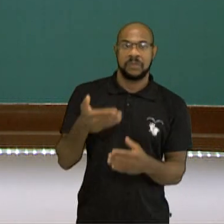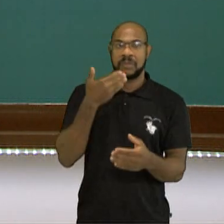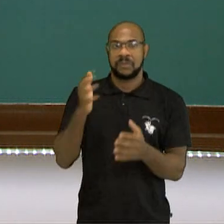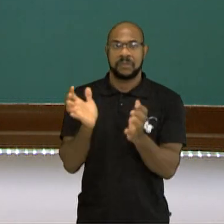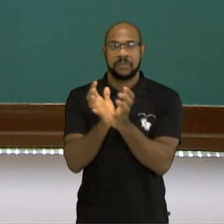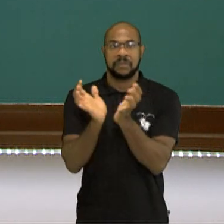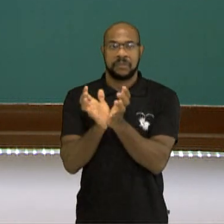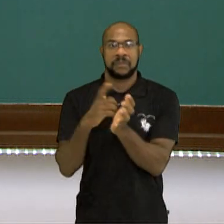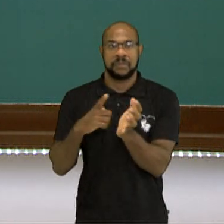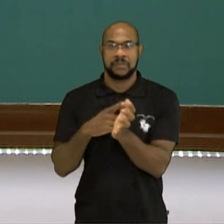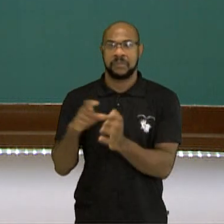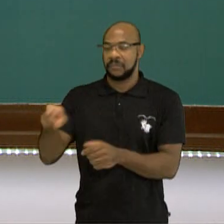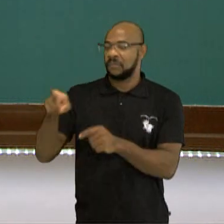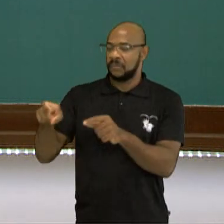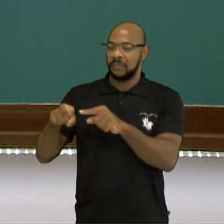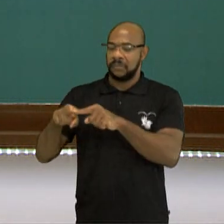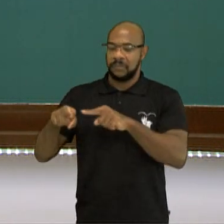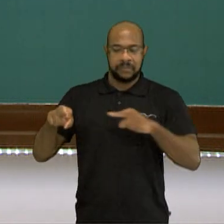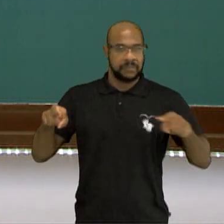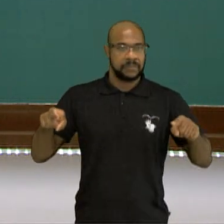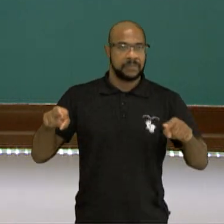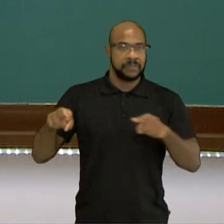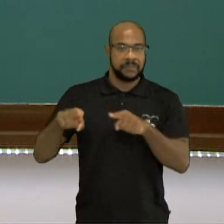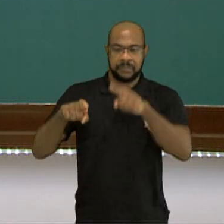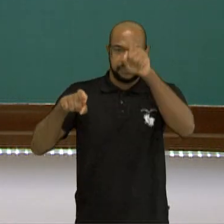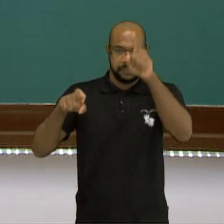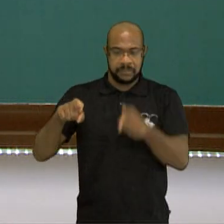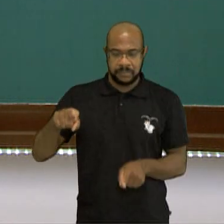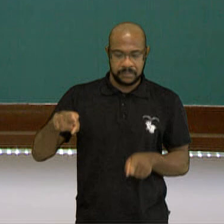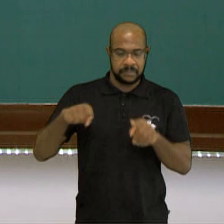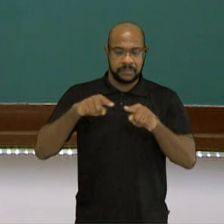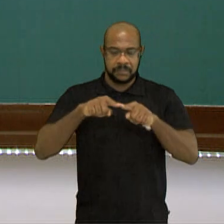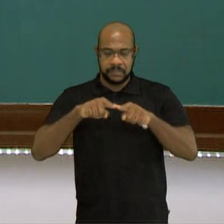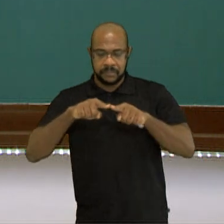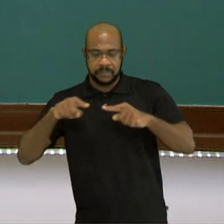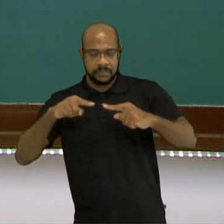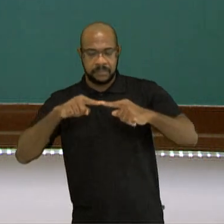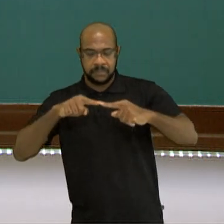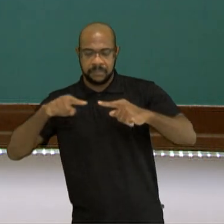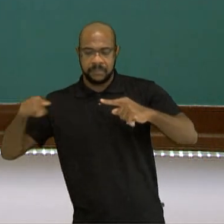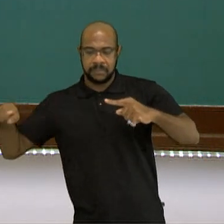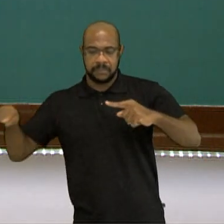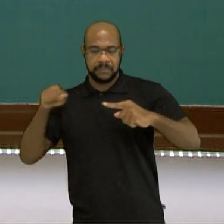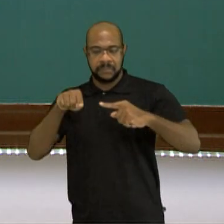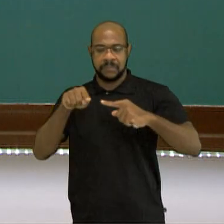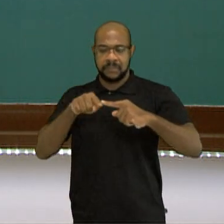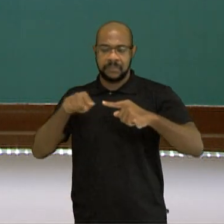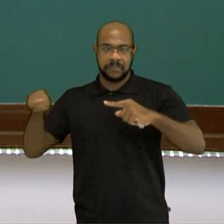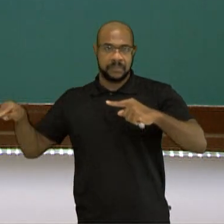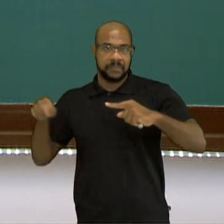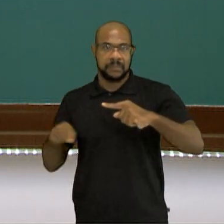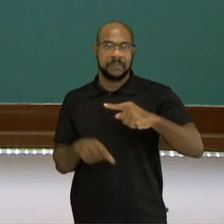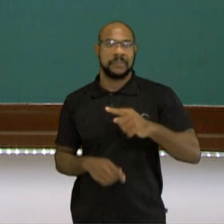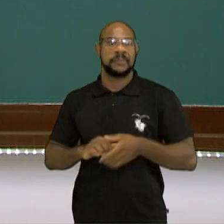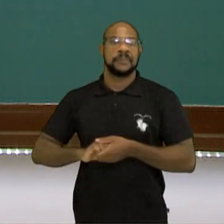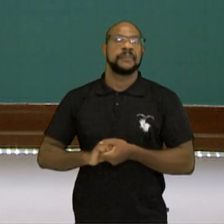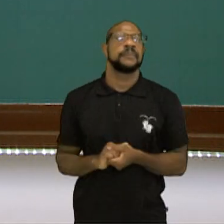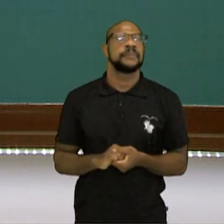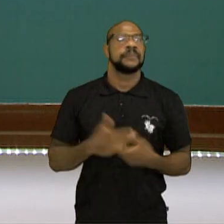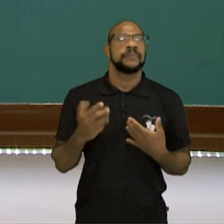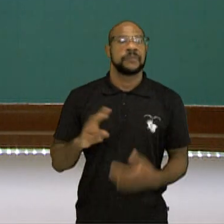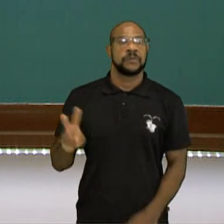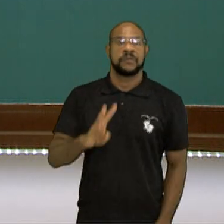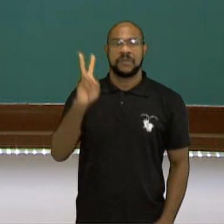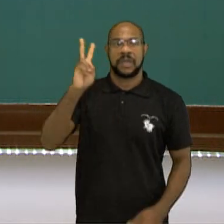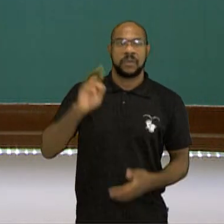vai ficar aqui, ó, né, nesse espaçozinho aqui da reta numérica, tá bom? Trocando aqui os valores de x pelos valores